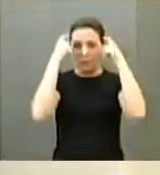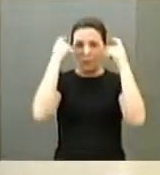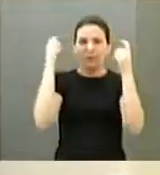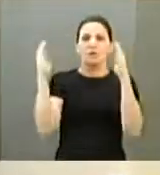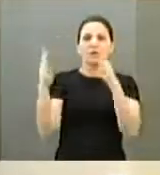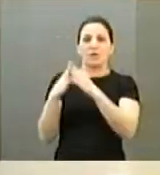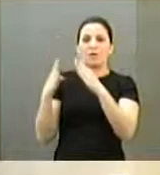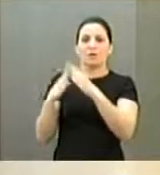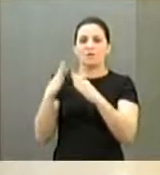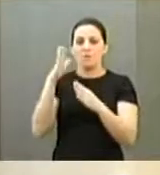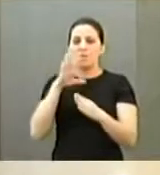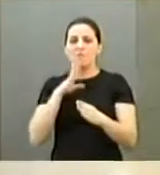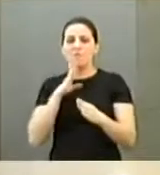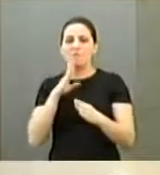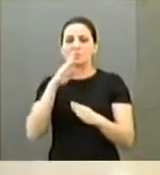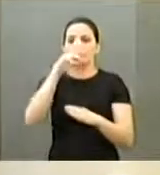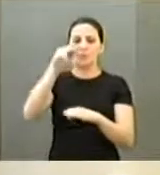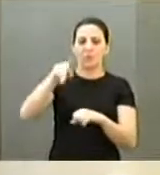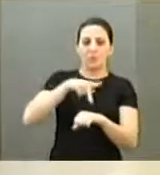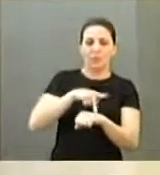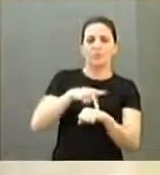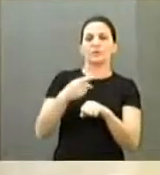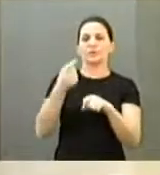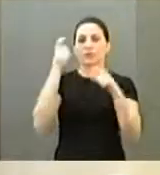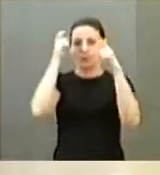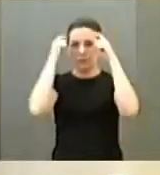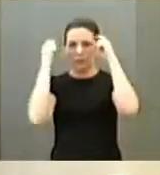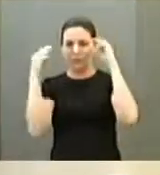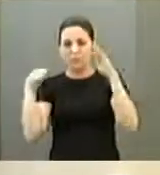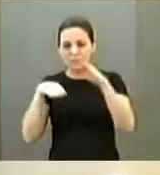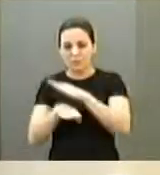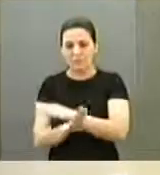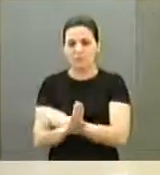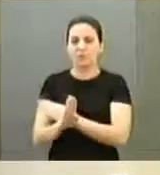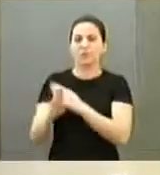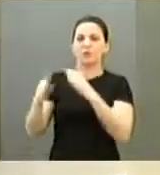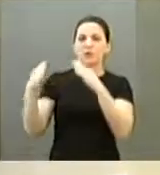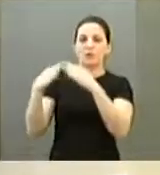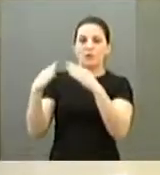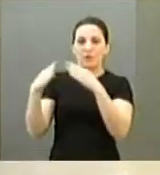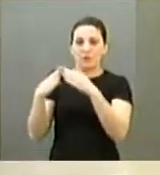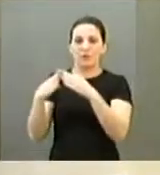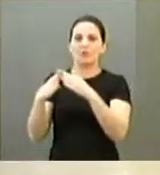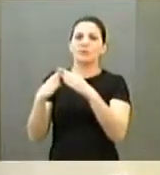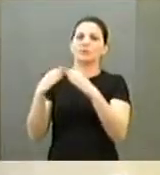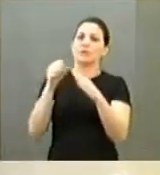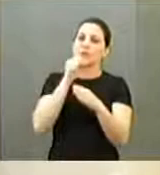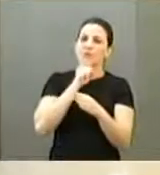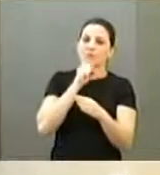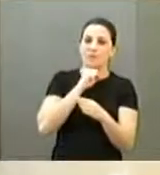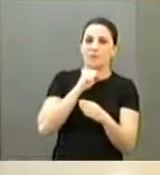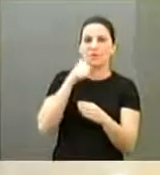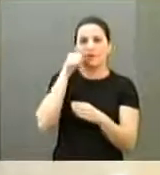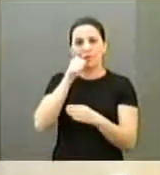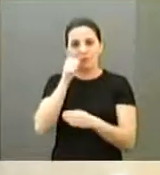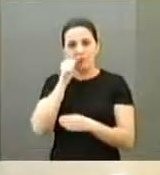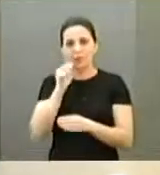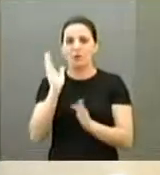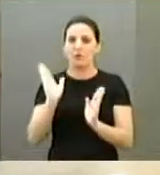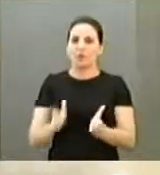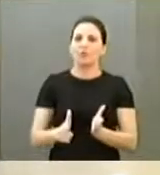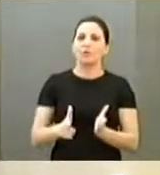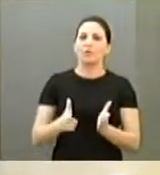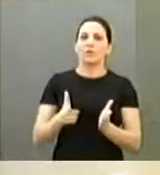de violência tem no nosso país. Dentro de casa, contra as mulheres, dentro de casa, contra os idosos. E agora nós estamos vendo